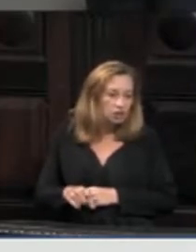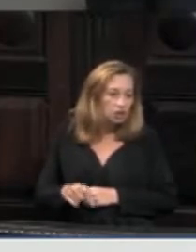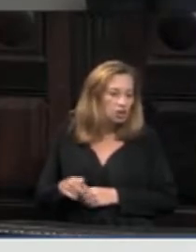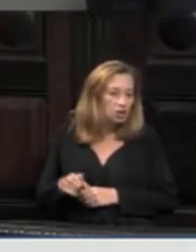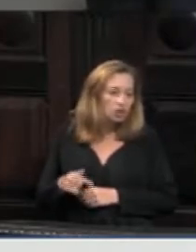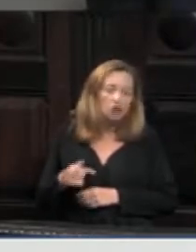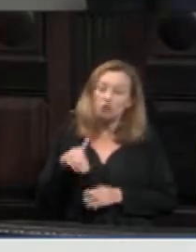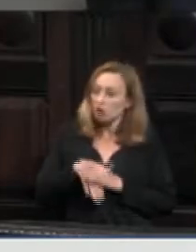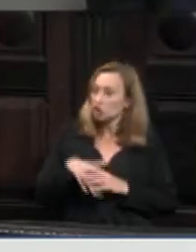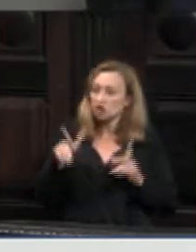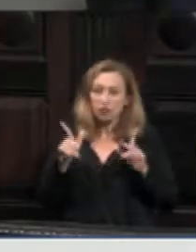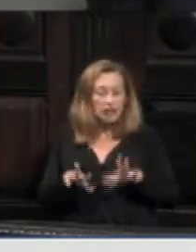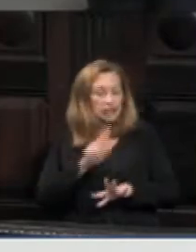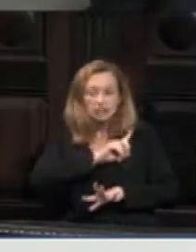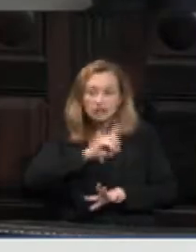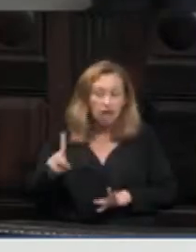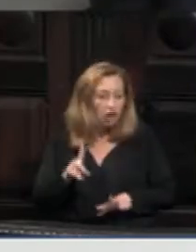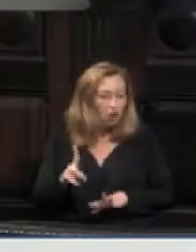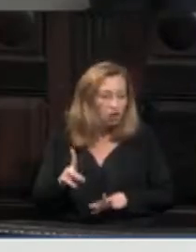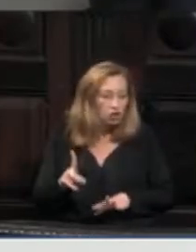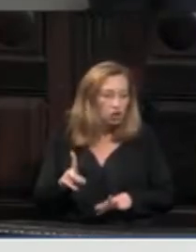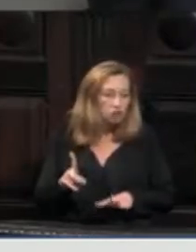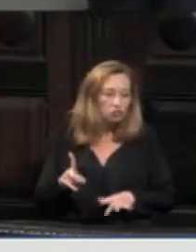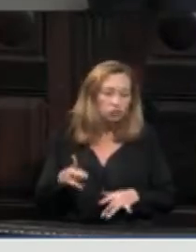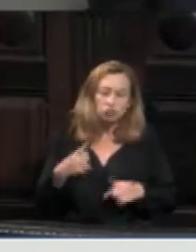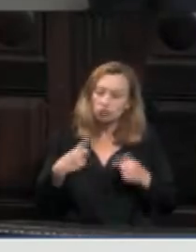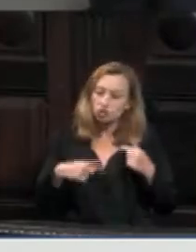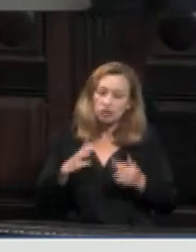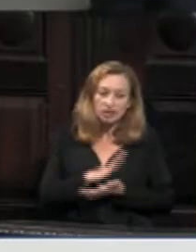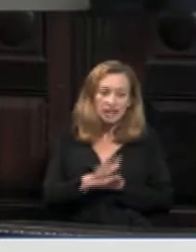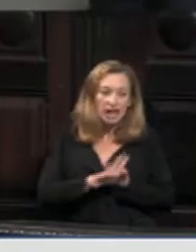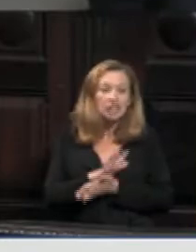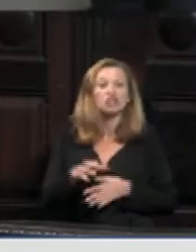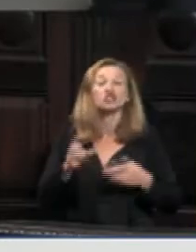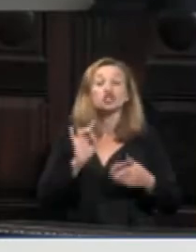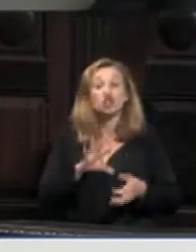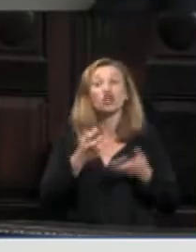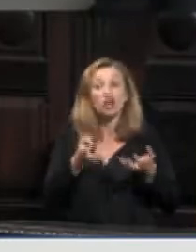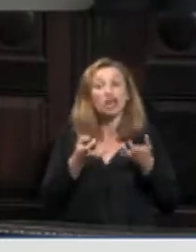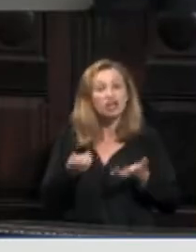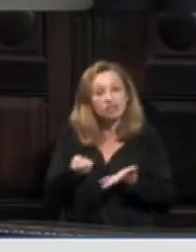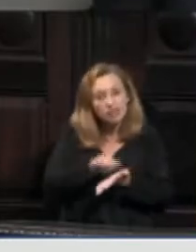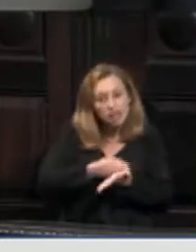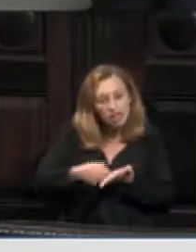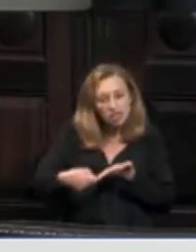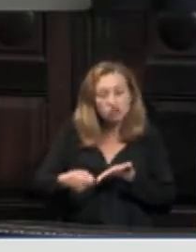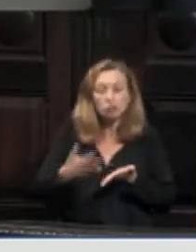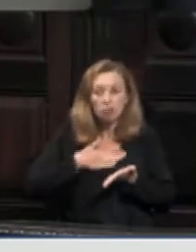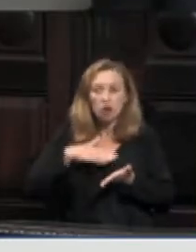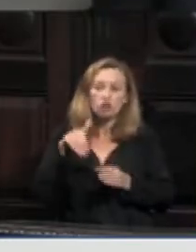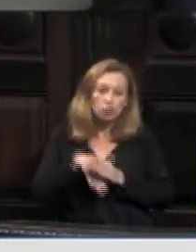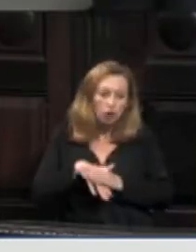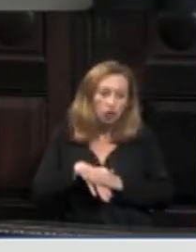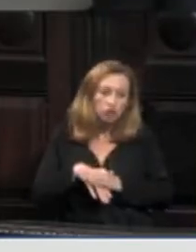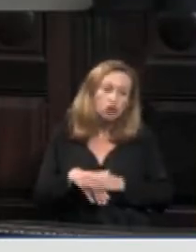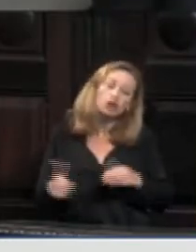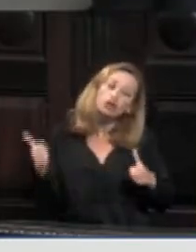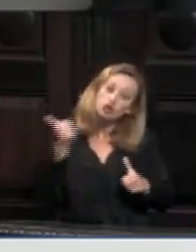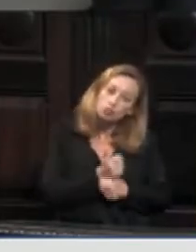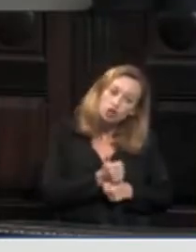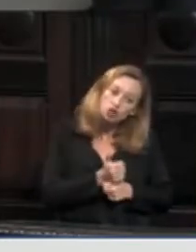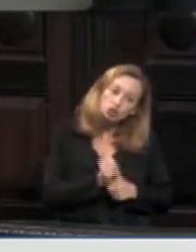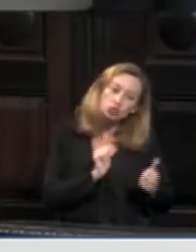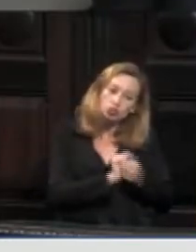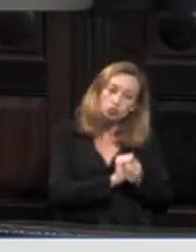na comissão. Eu não estou perturbando a votação. Eu estou querendo que registre-se o meu voto. Subjúdice 1